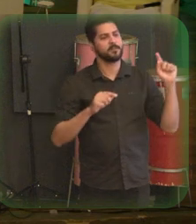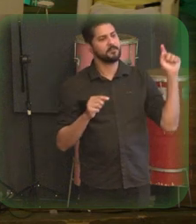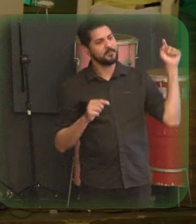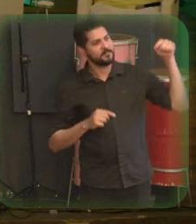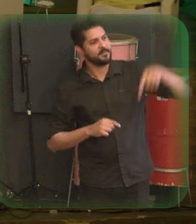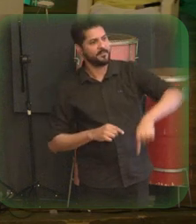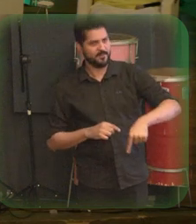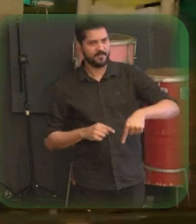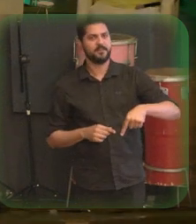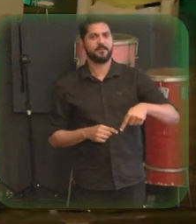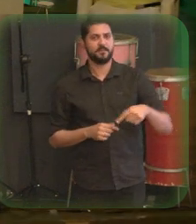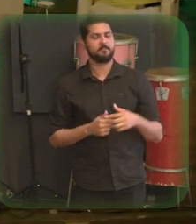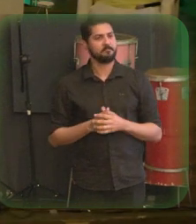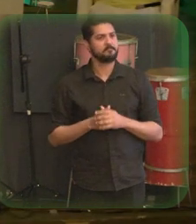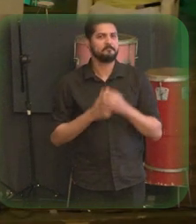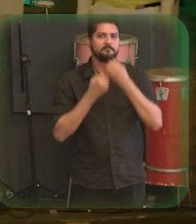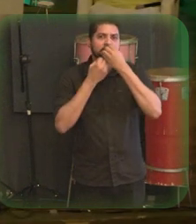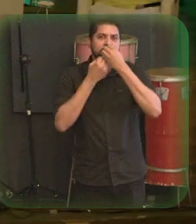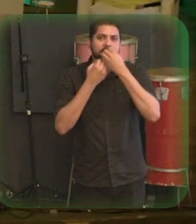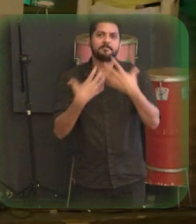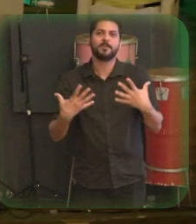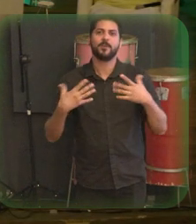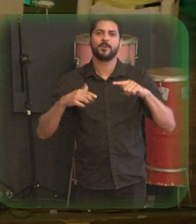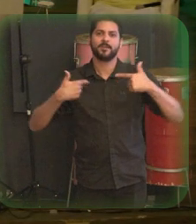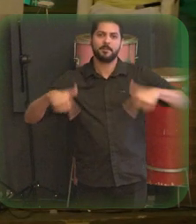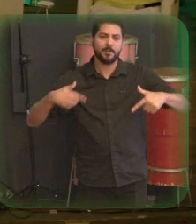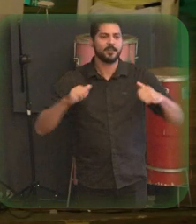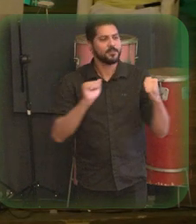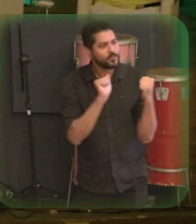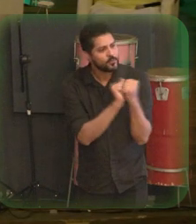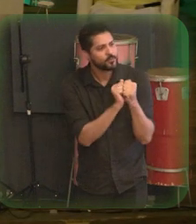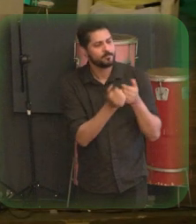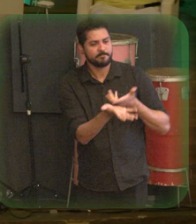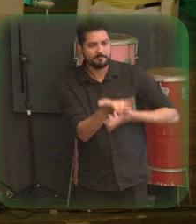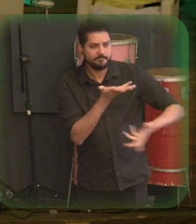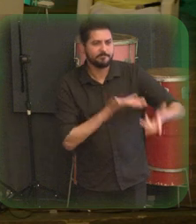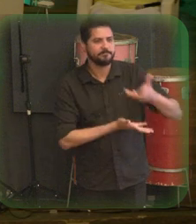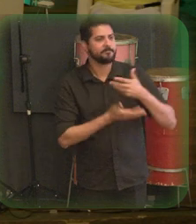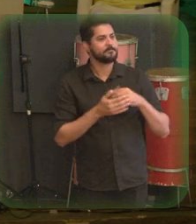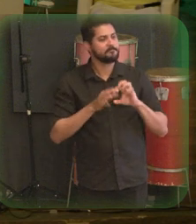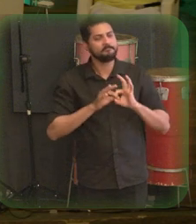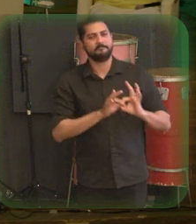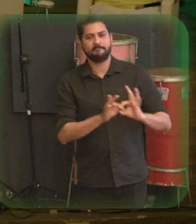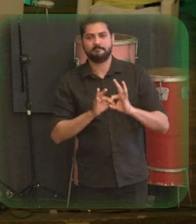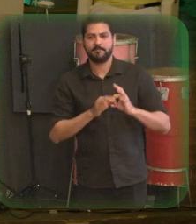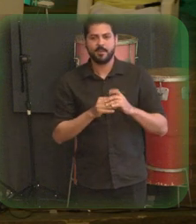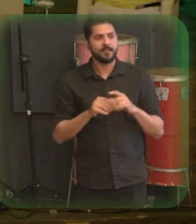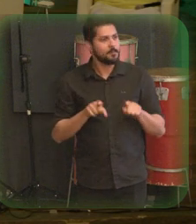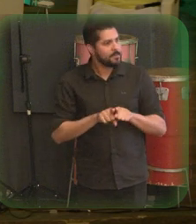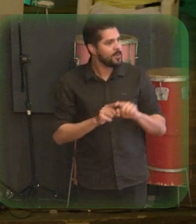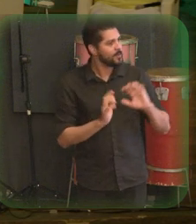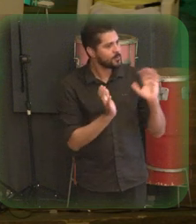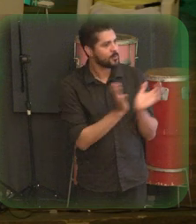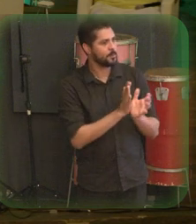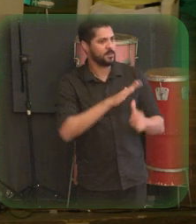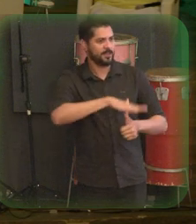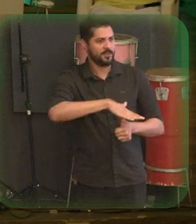até aqui. É muito bom a gente trabalhar junto, trabalhar unido. O pessoal da reitoria também está aqui,